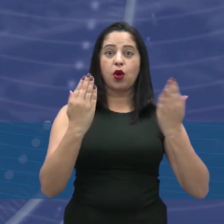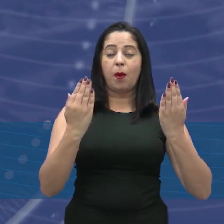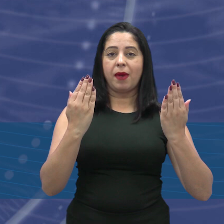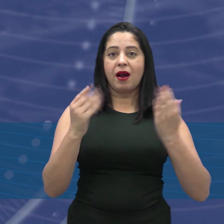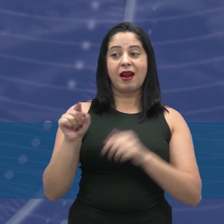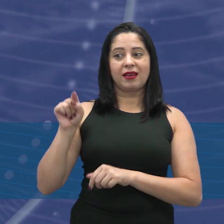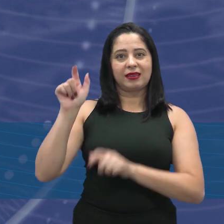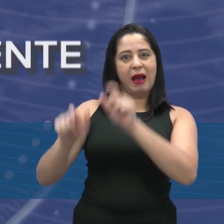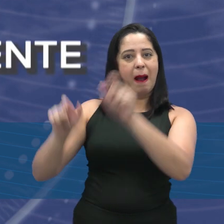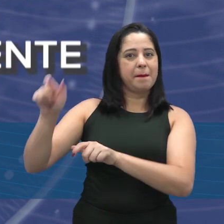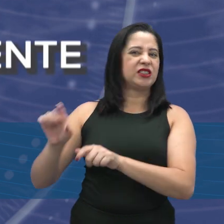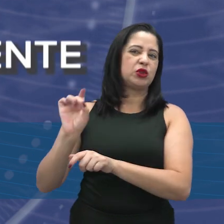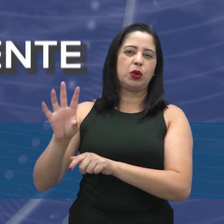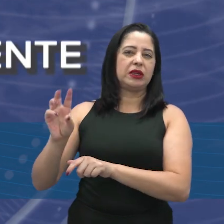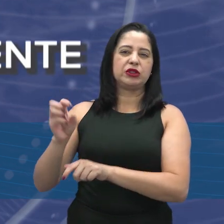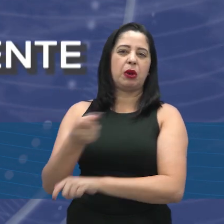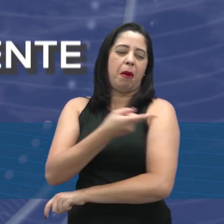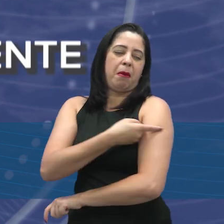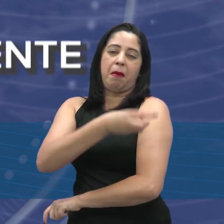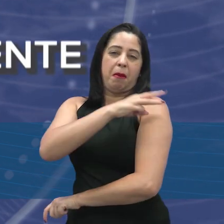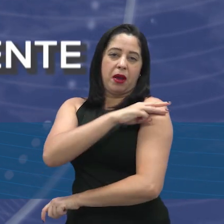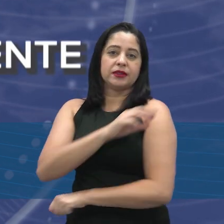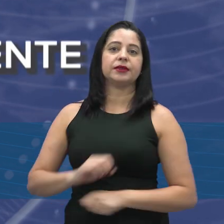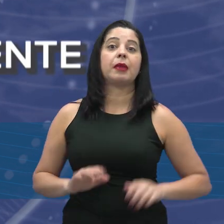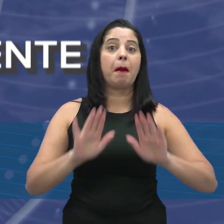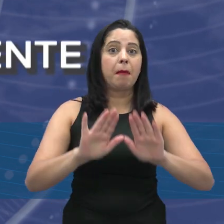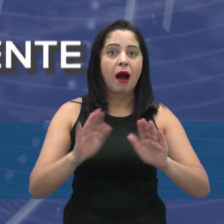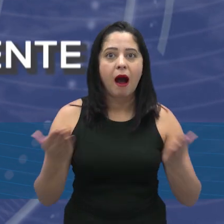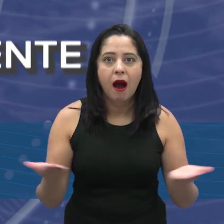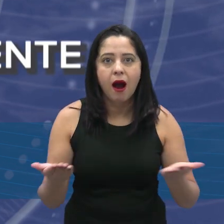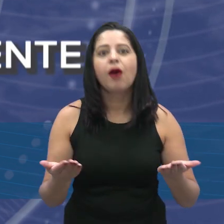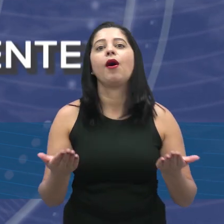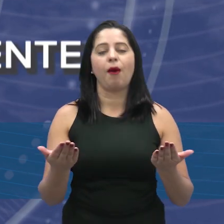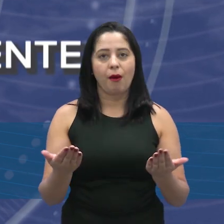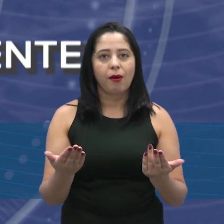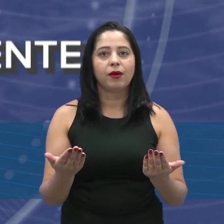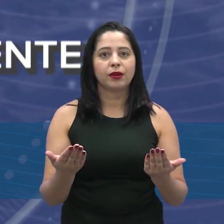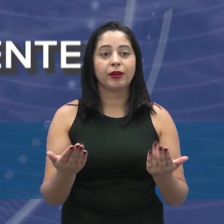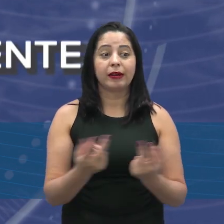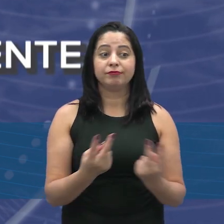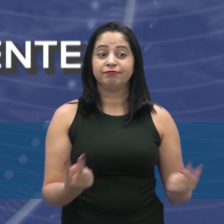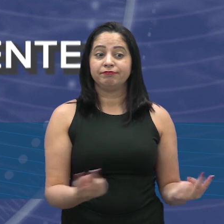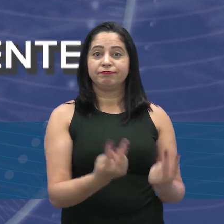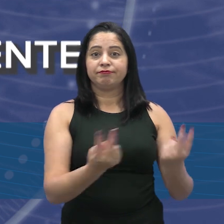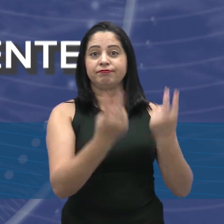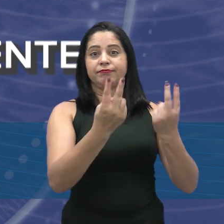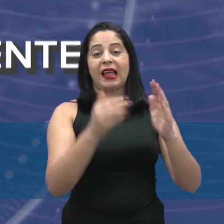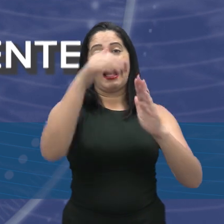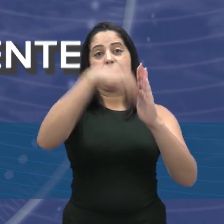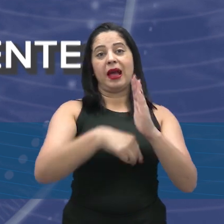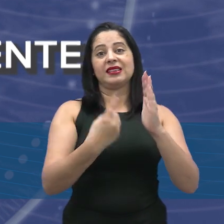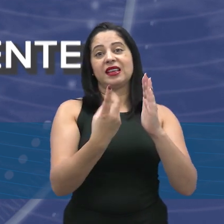as pessoas somente com o ensino básico. E atualmente, essa valorização das pessoas com ensino superior completo caiu